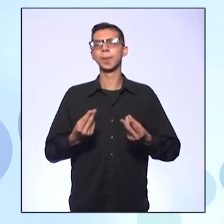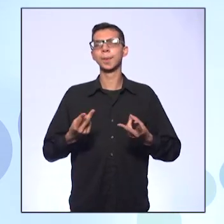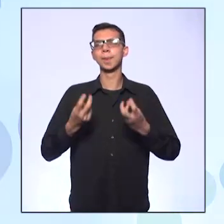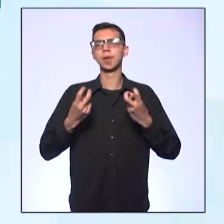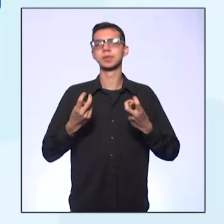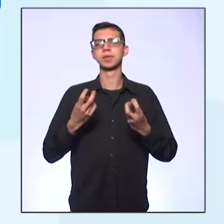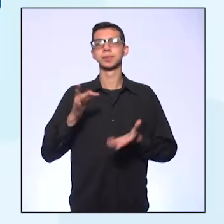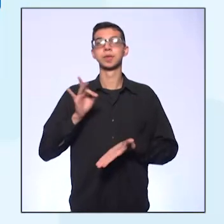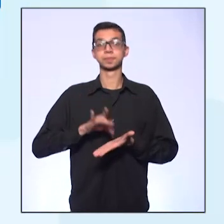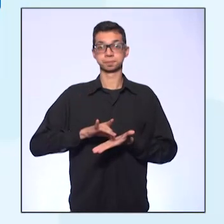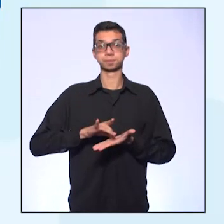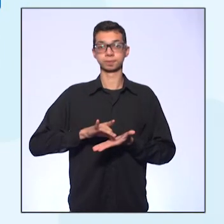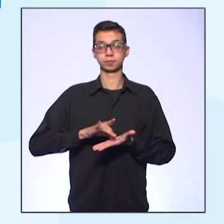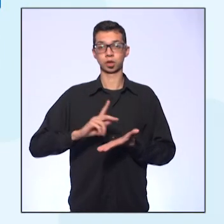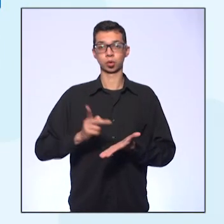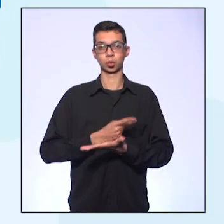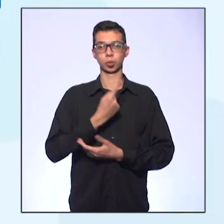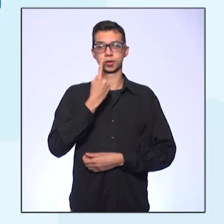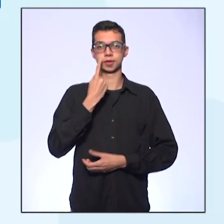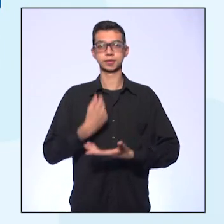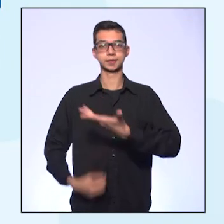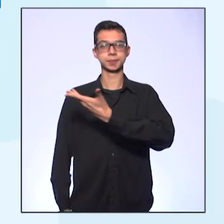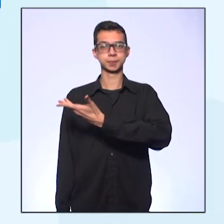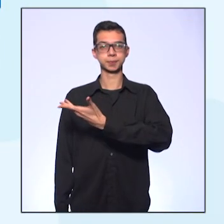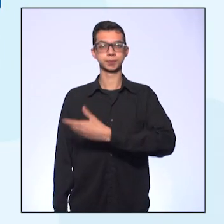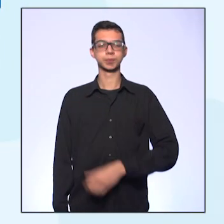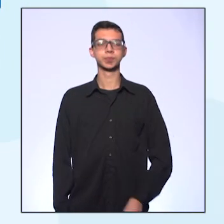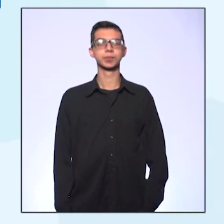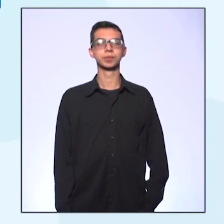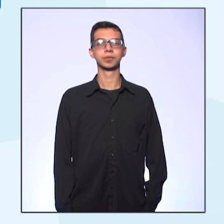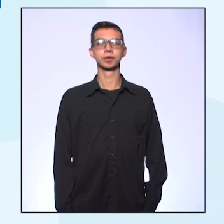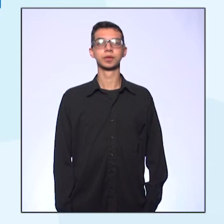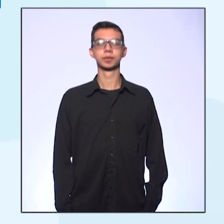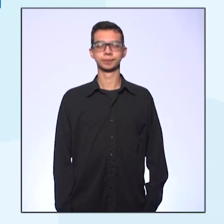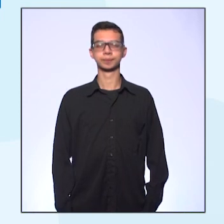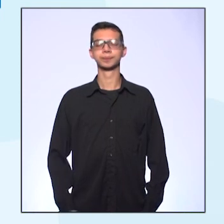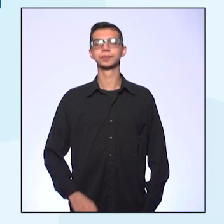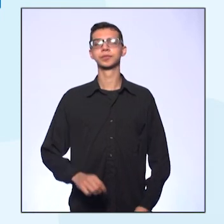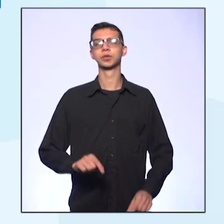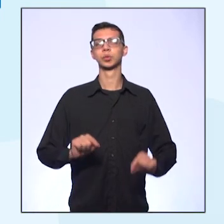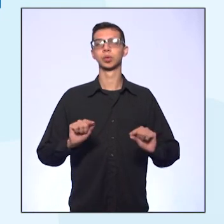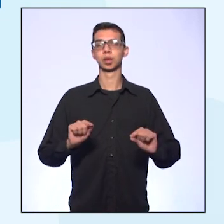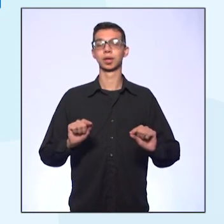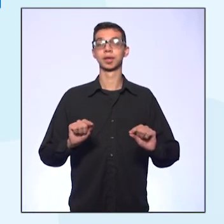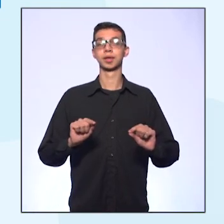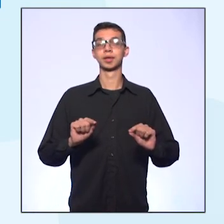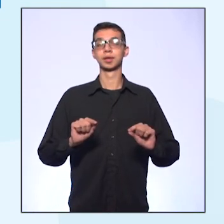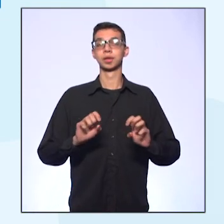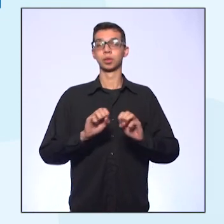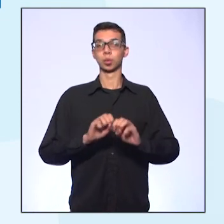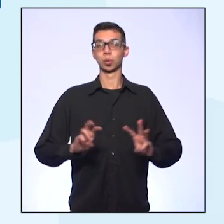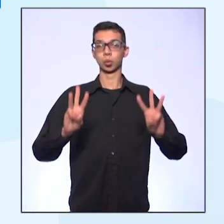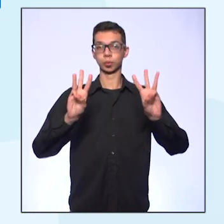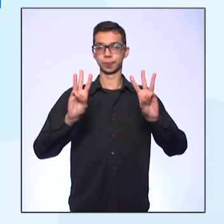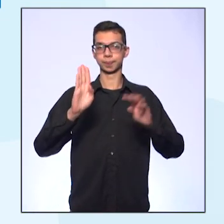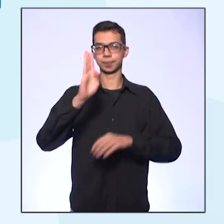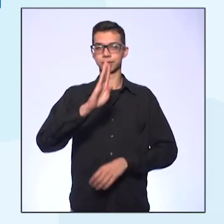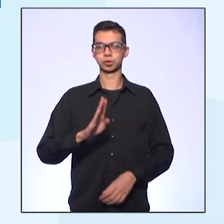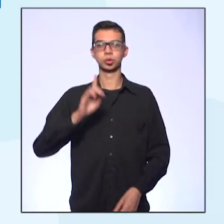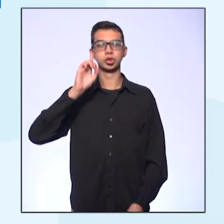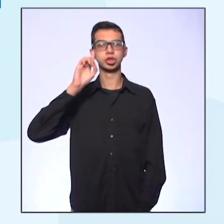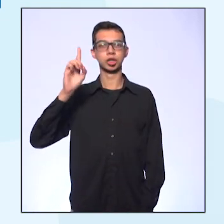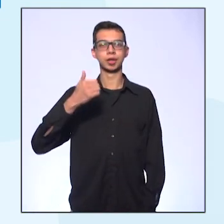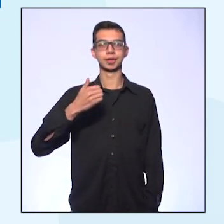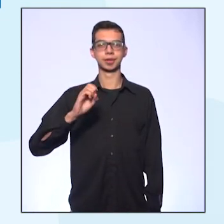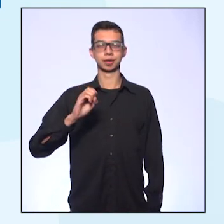leitura dessa reportagem. Vamos na tela? Notícia publicada no site das Nações Unidas Brasil, em 10 de julho de 2020. 10